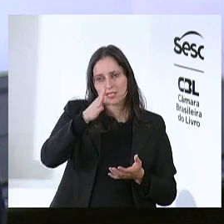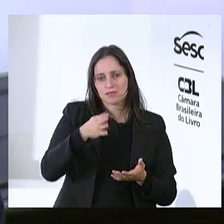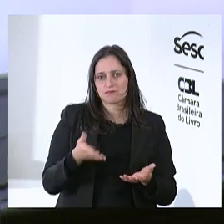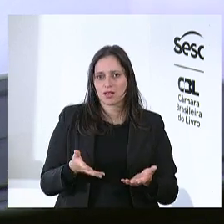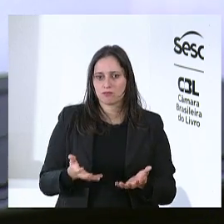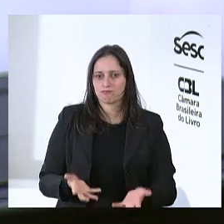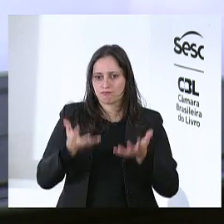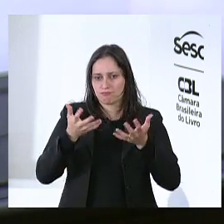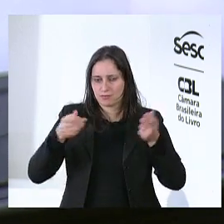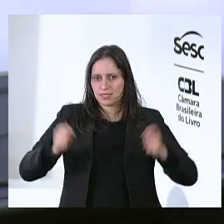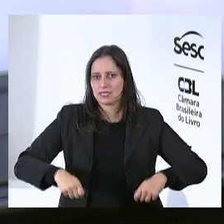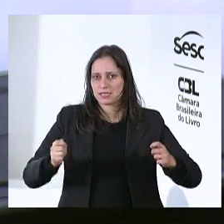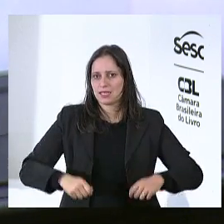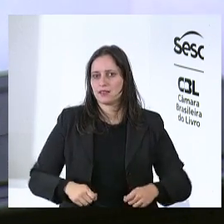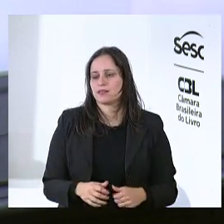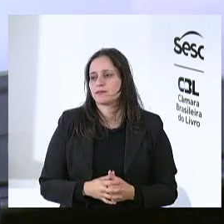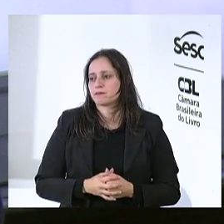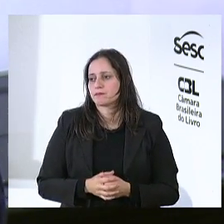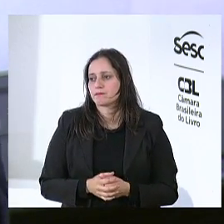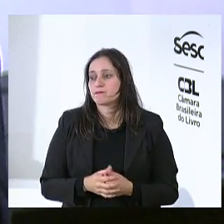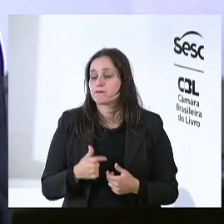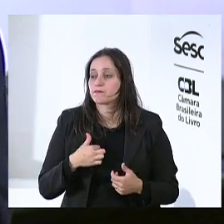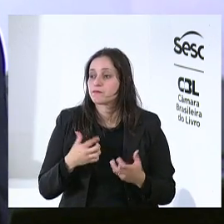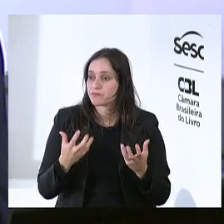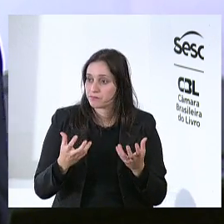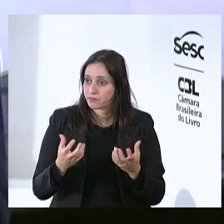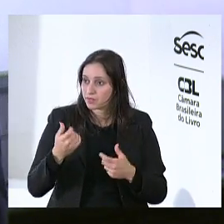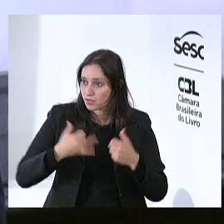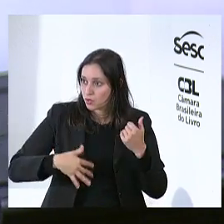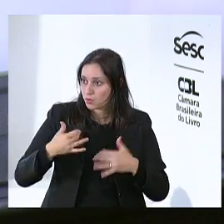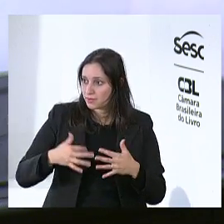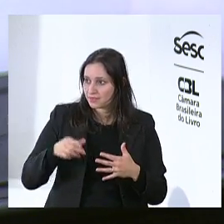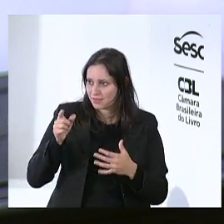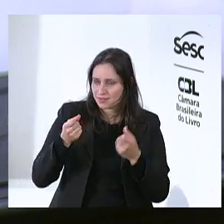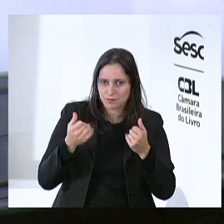eu queria também comentar a questão da corrupção.